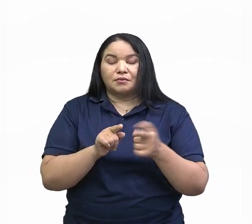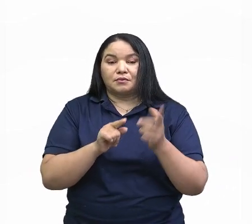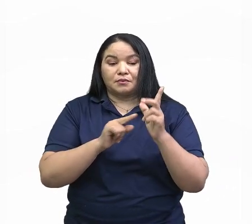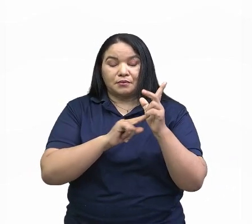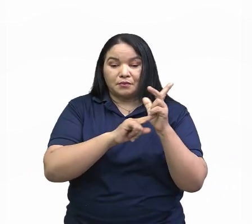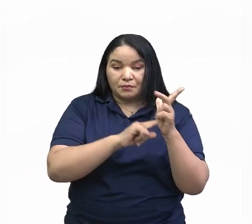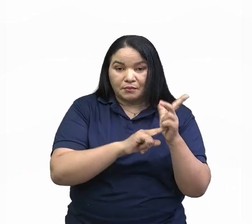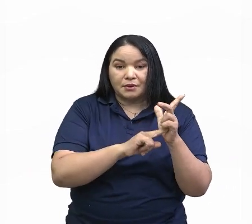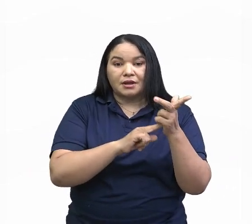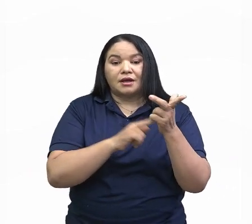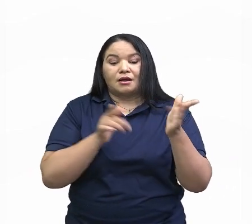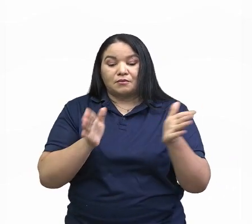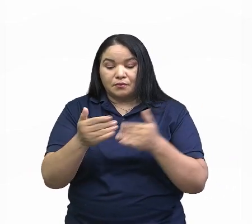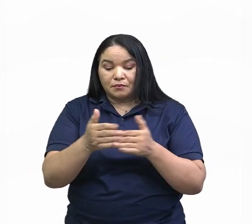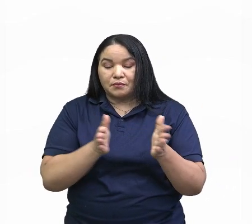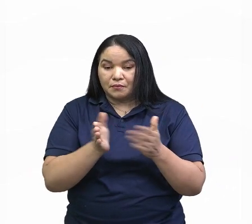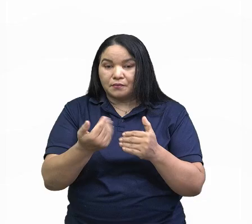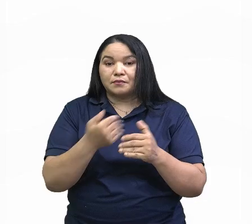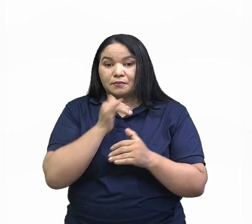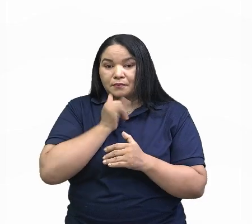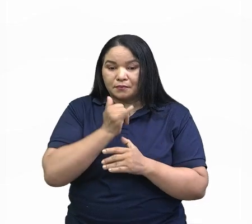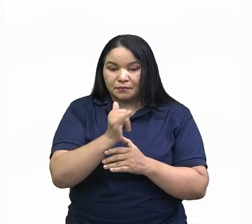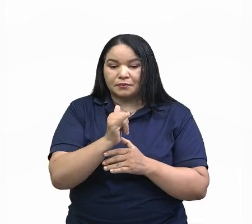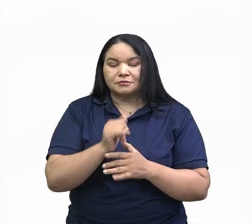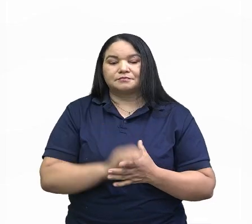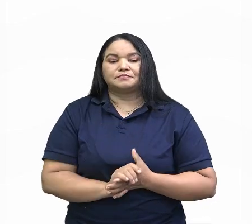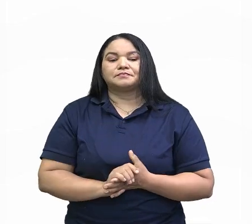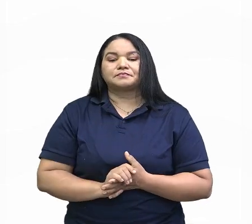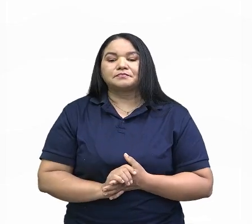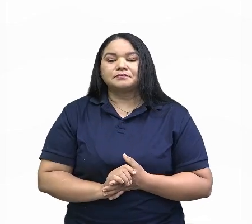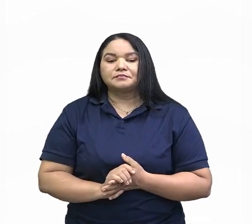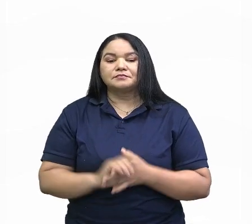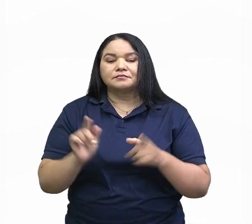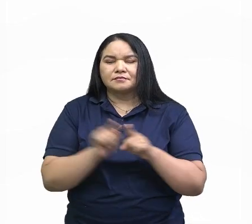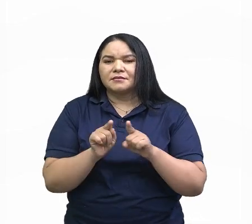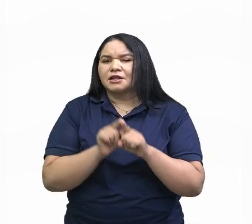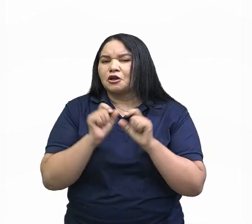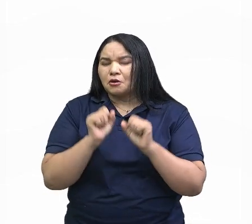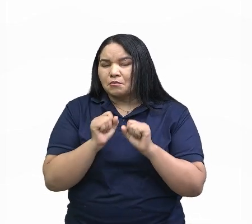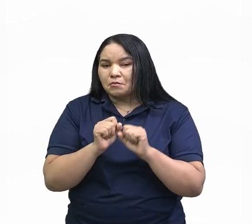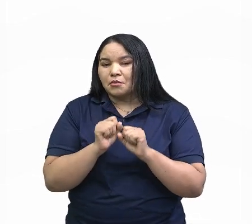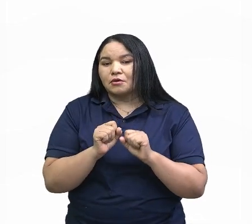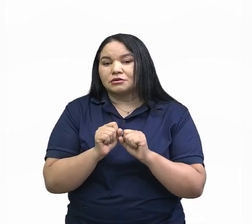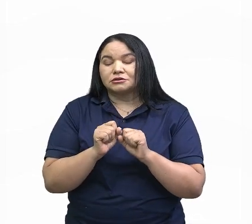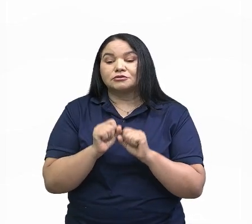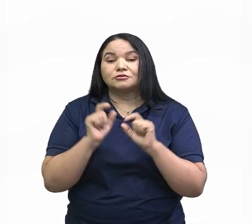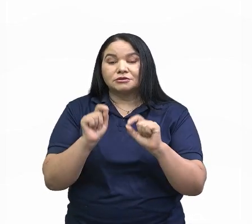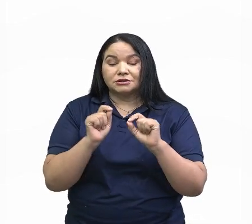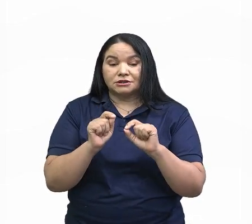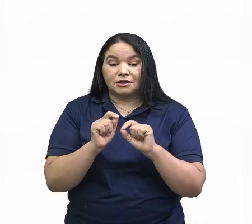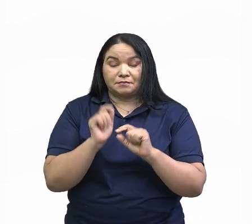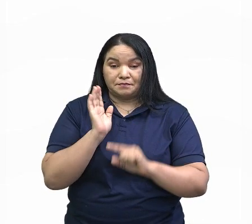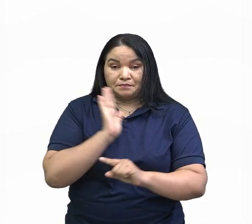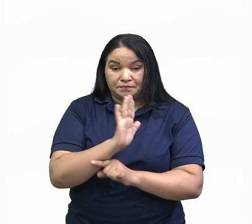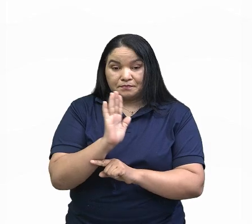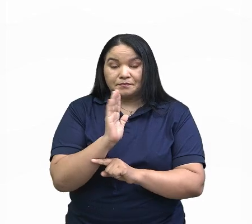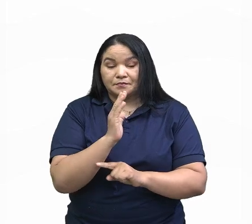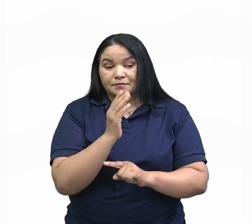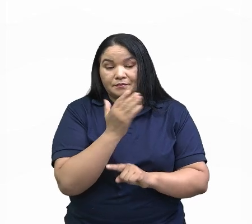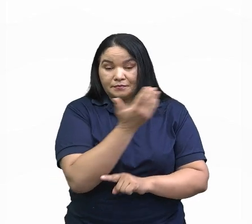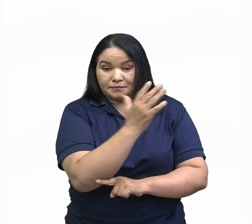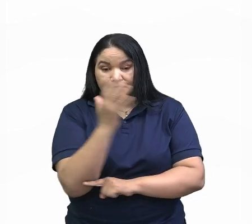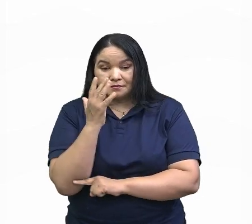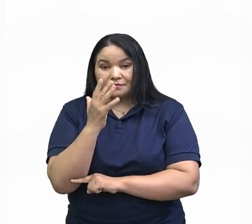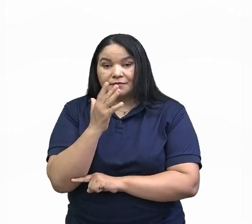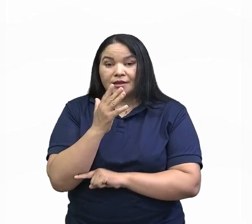ali ao fundo, tá bom? Também, o que a gente pode fazer para contribuir com o nosso meio ambiente? Redução do uso